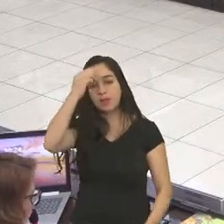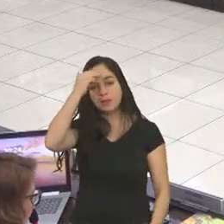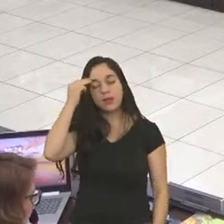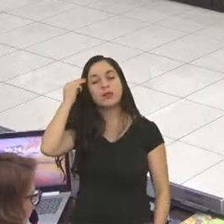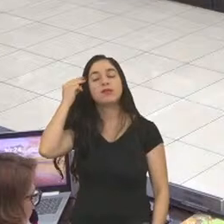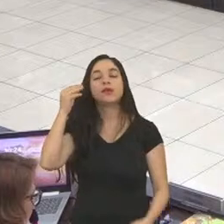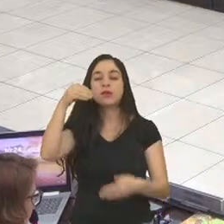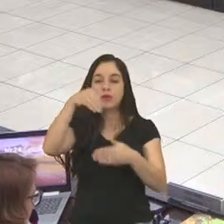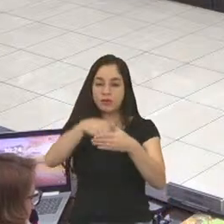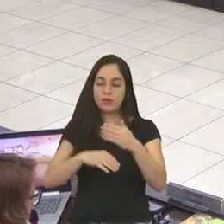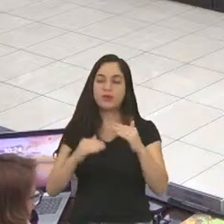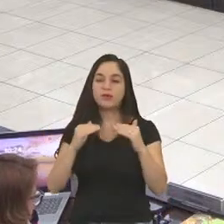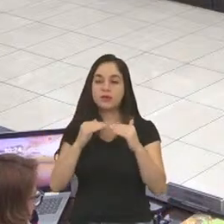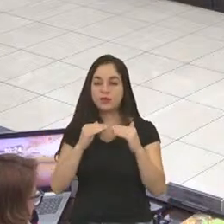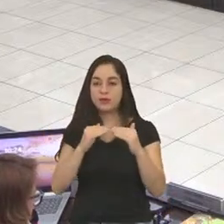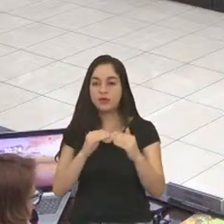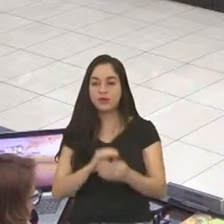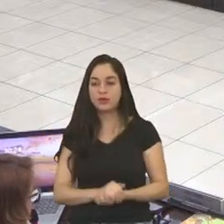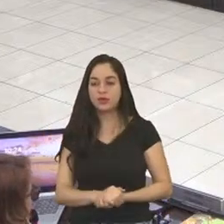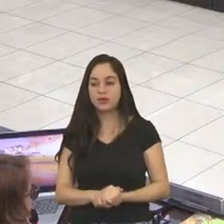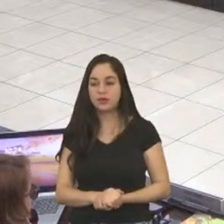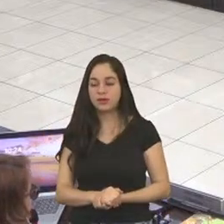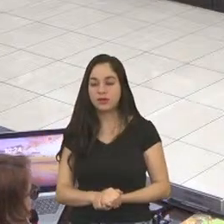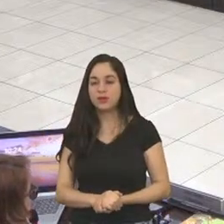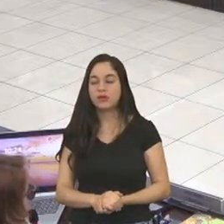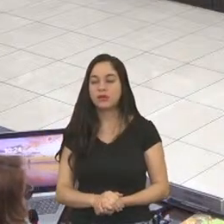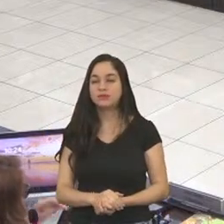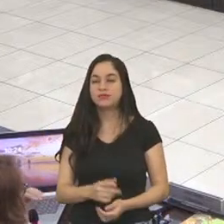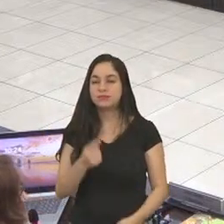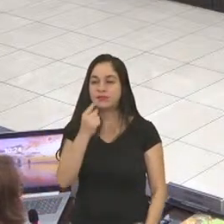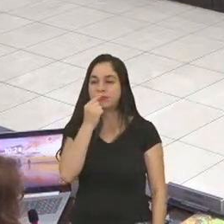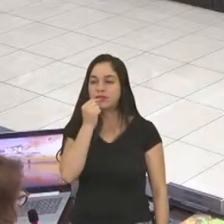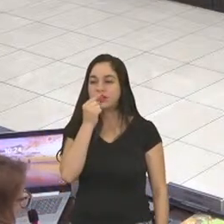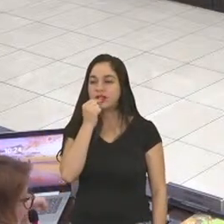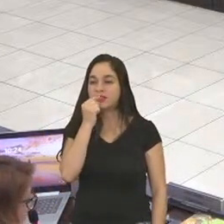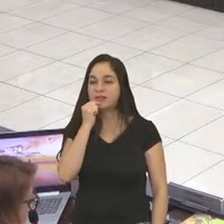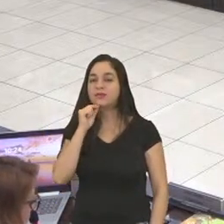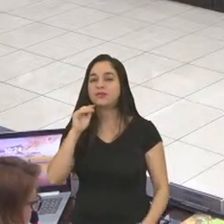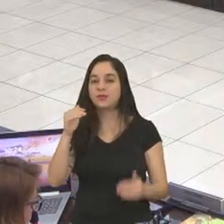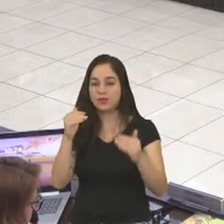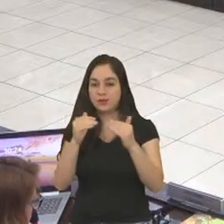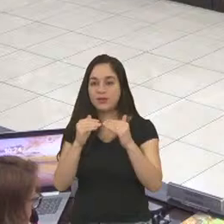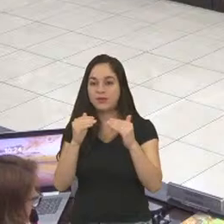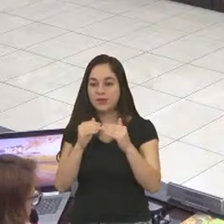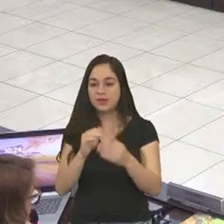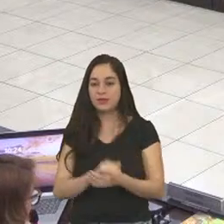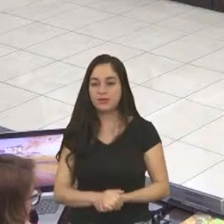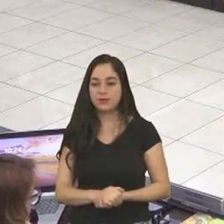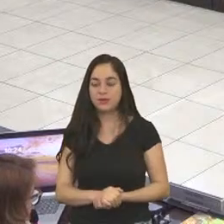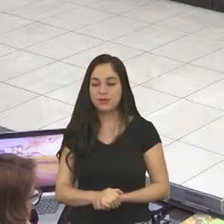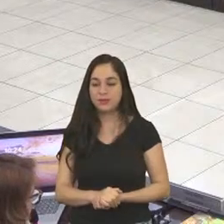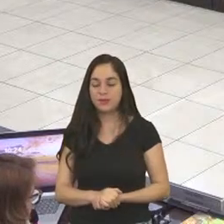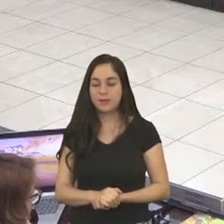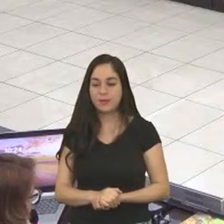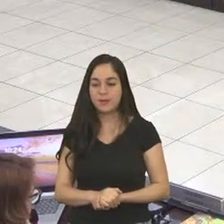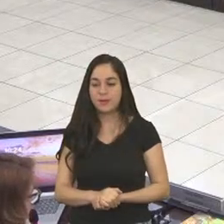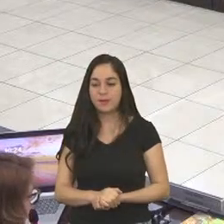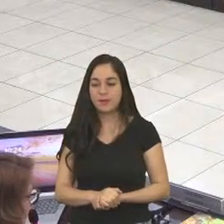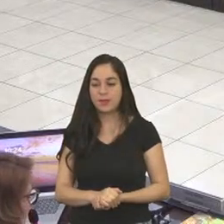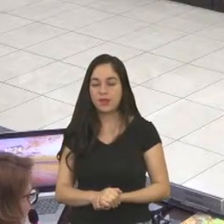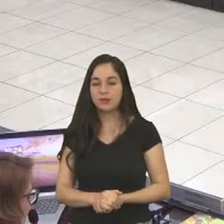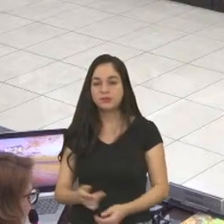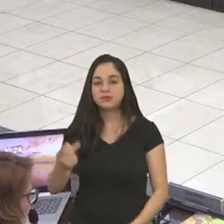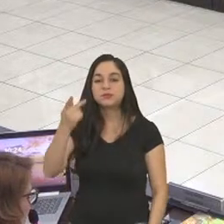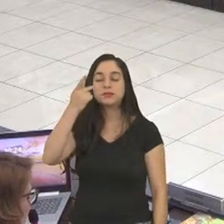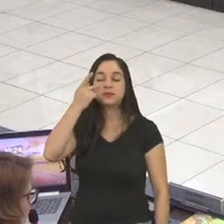Amélia? Favorável. Como vota o vereador Neto Alves? Favorável. Como vota o vereador Paulinho